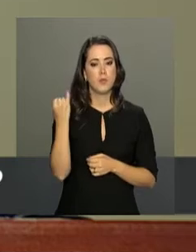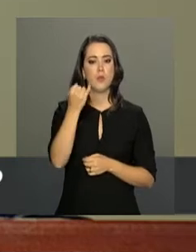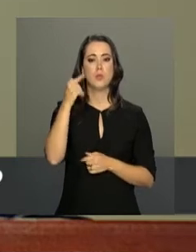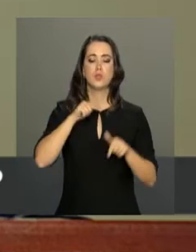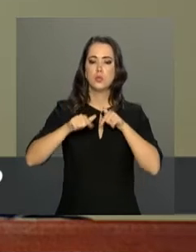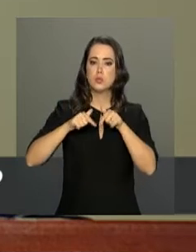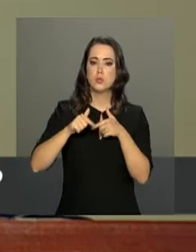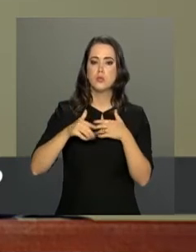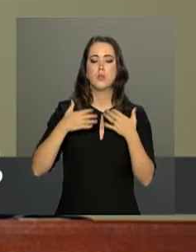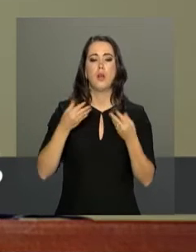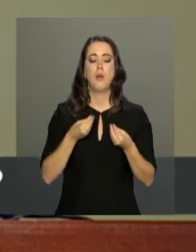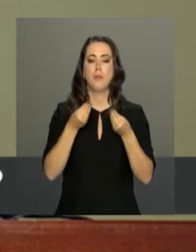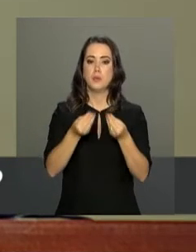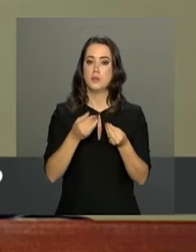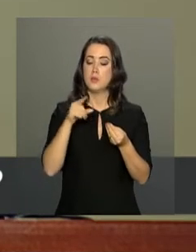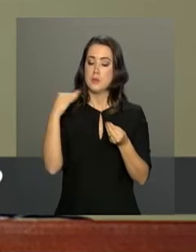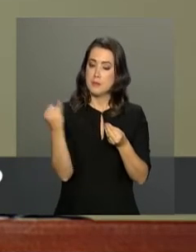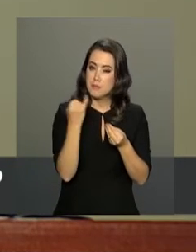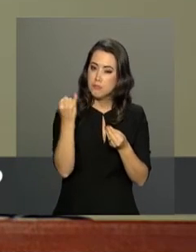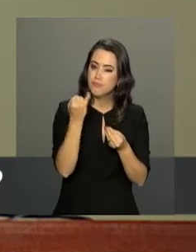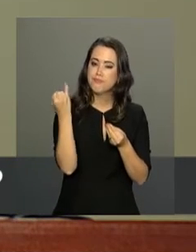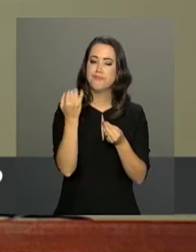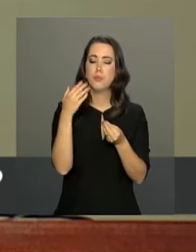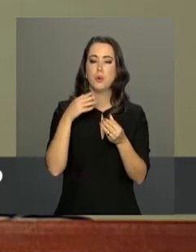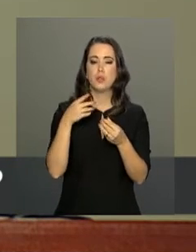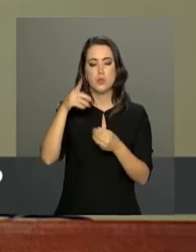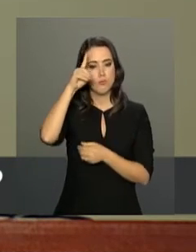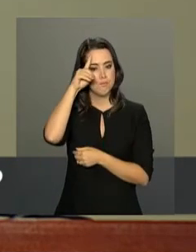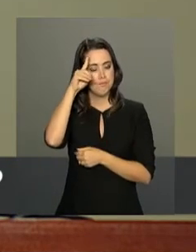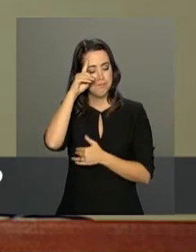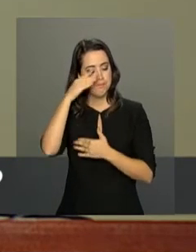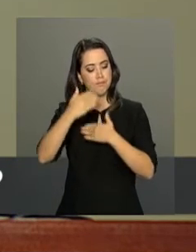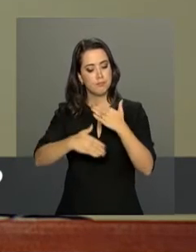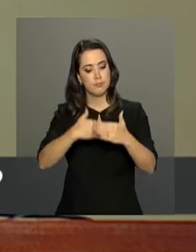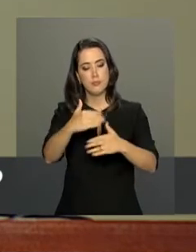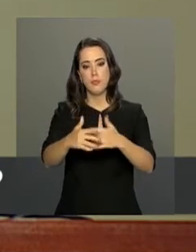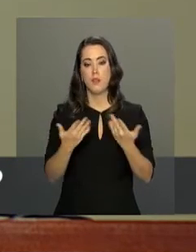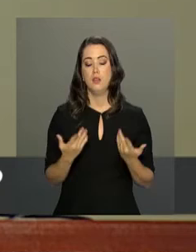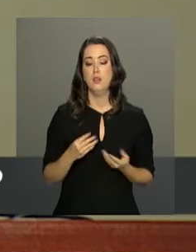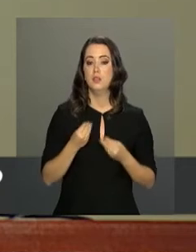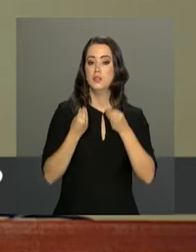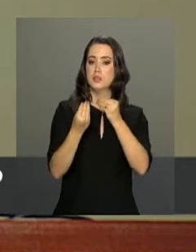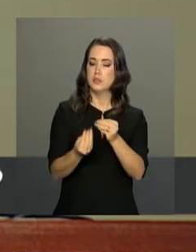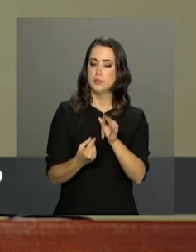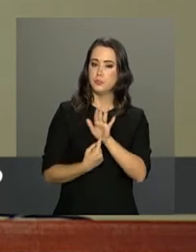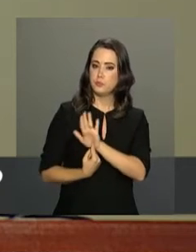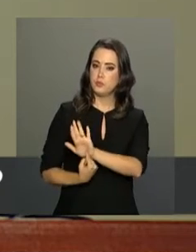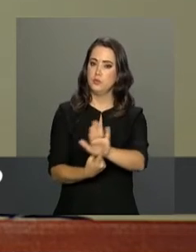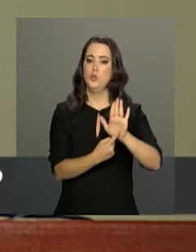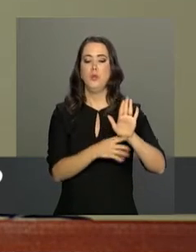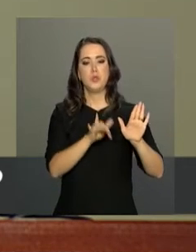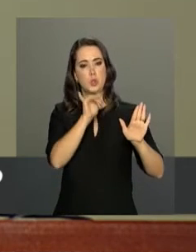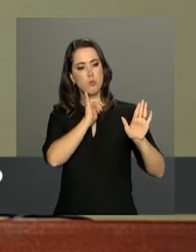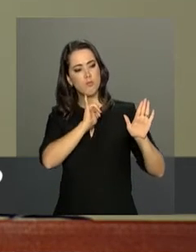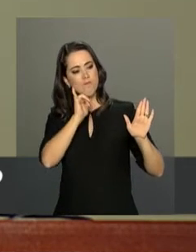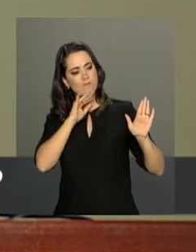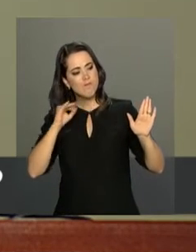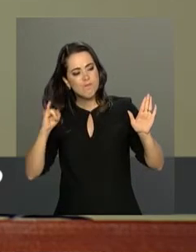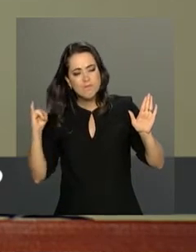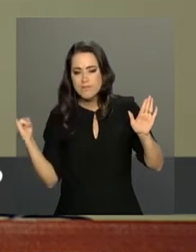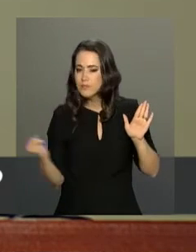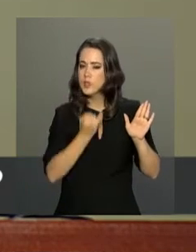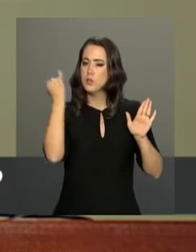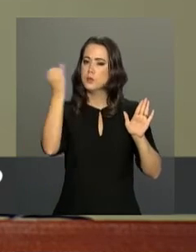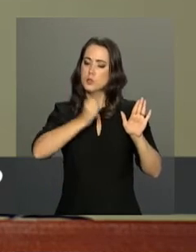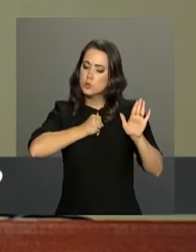tarefas funcionais né a dando portanto um exemplo diário de dedicação à causa